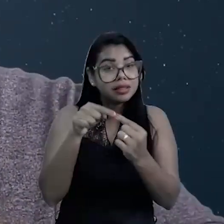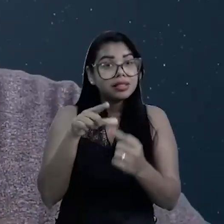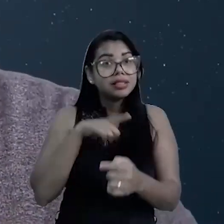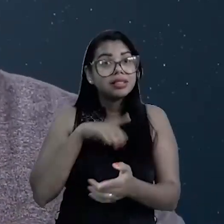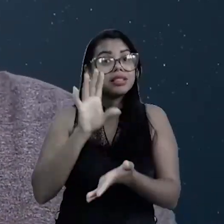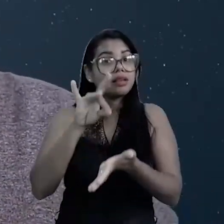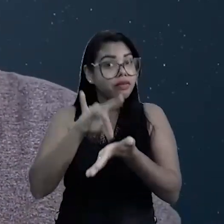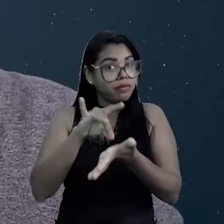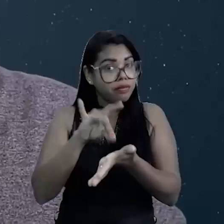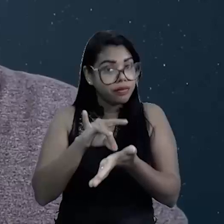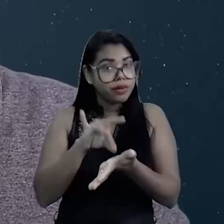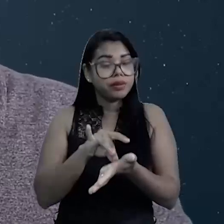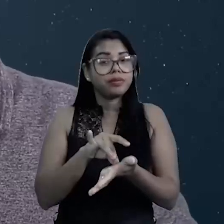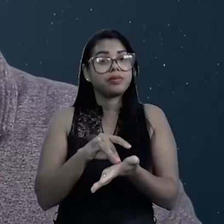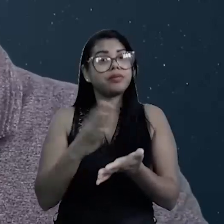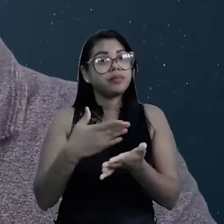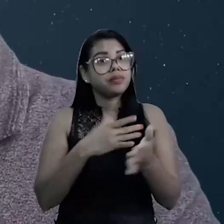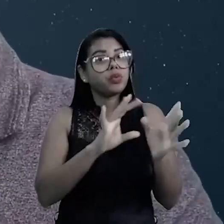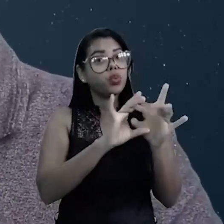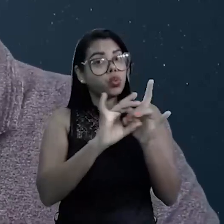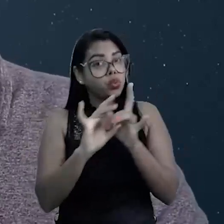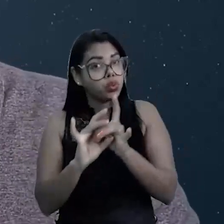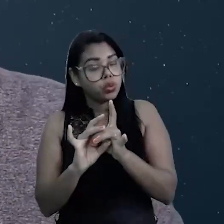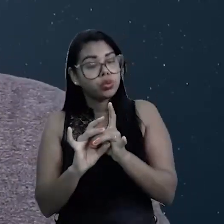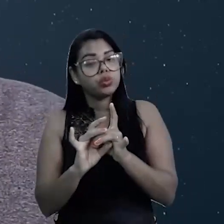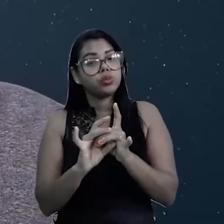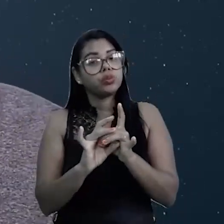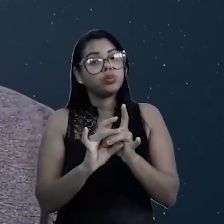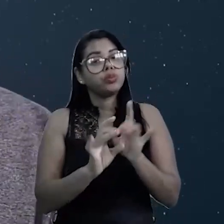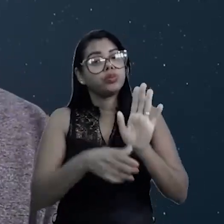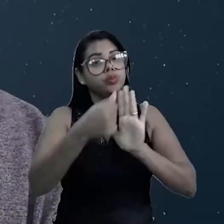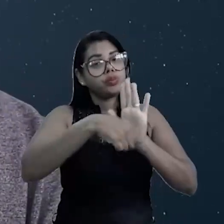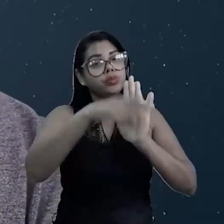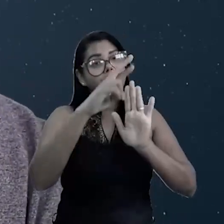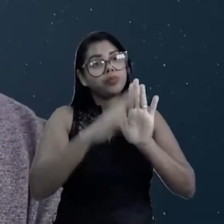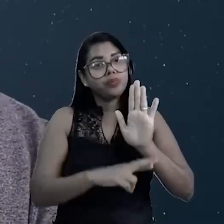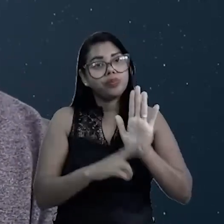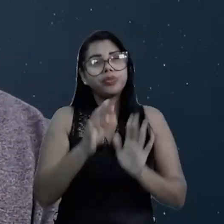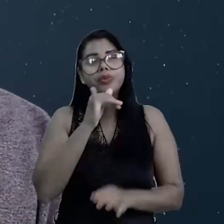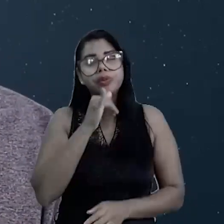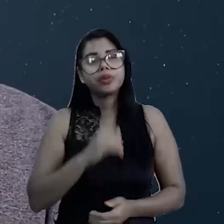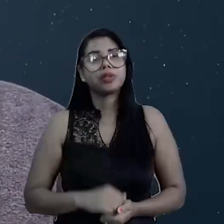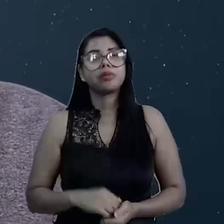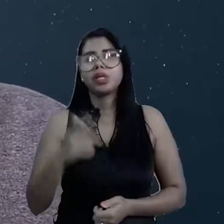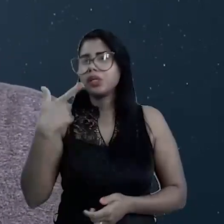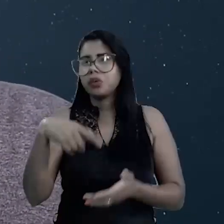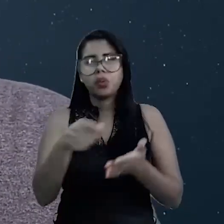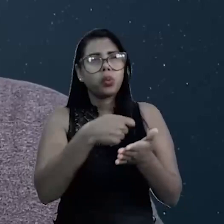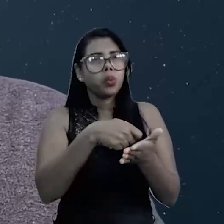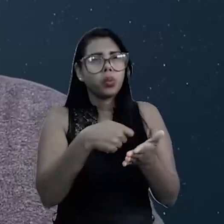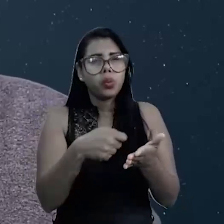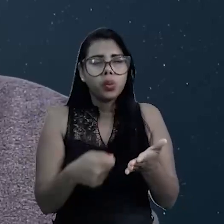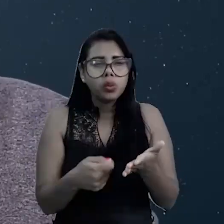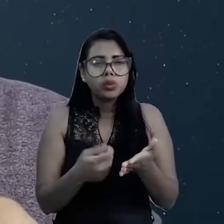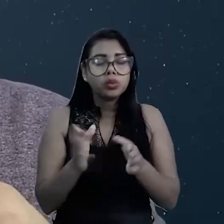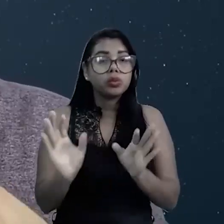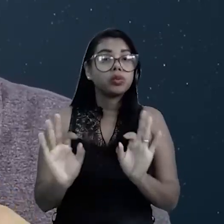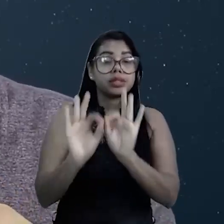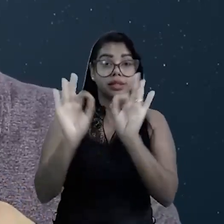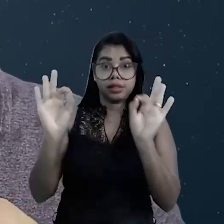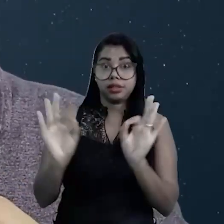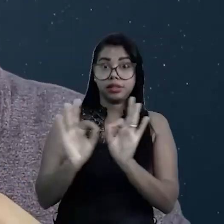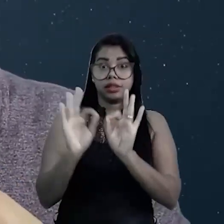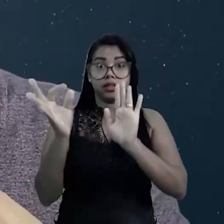está dentro do contexto. Porque eu posso pegar, por exemplo, a citação de um especialista, né, trazer para o